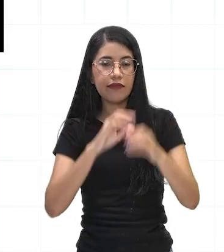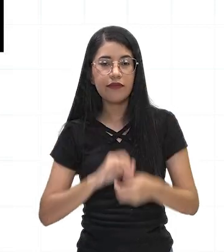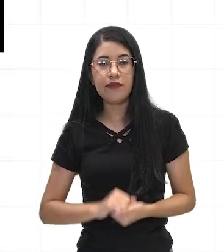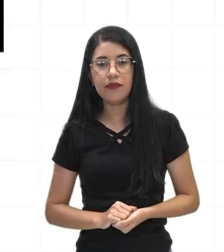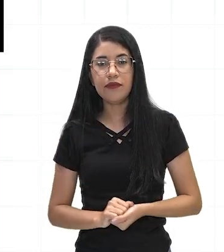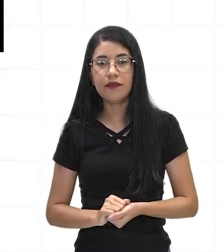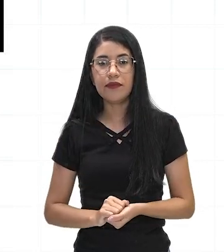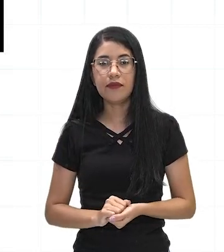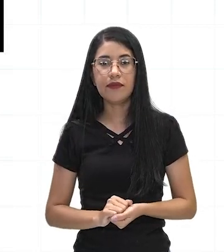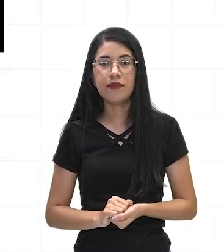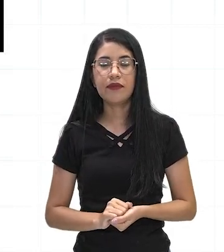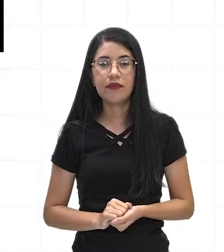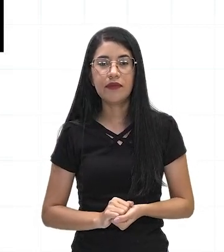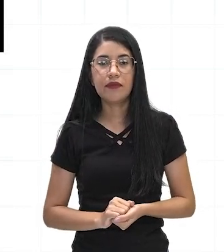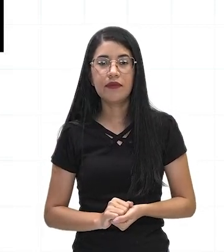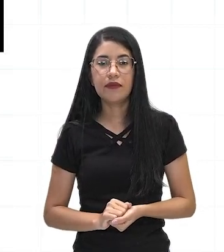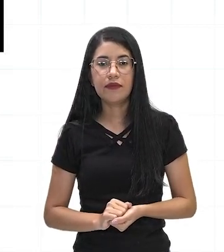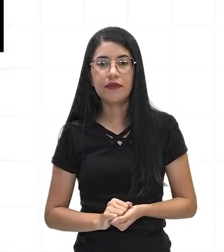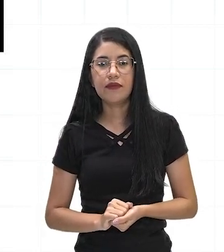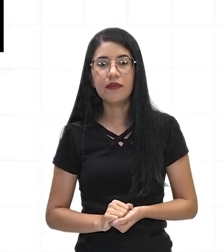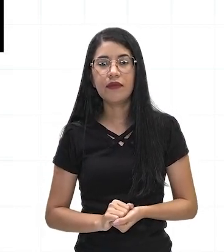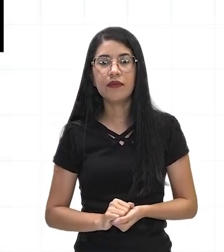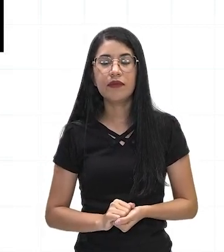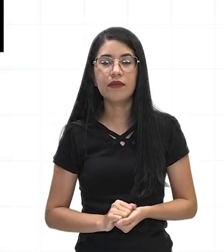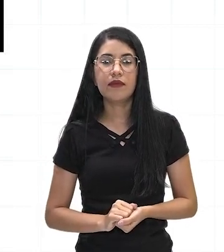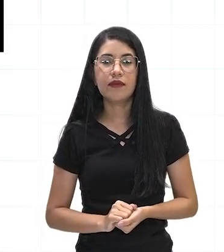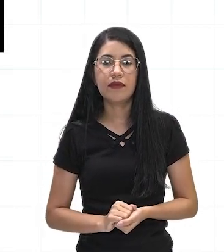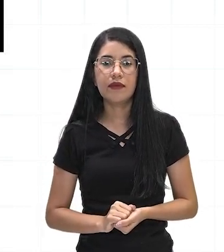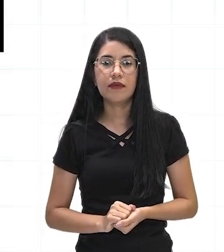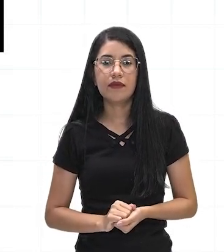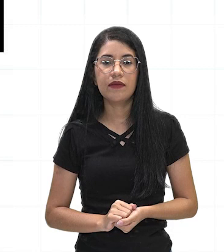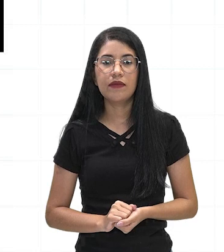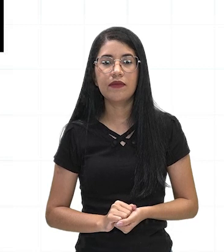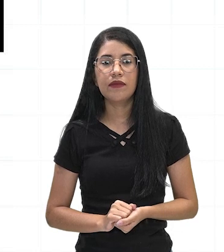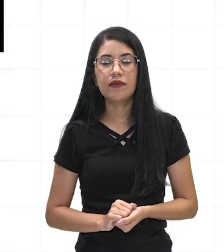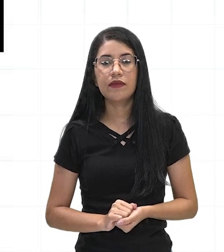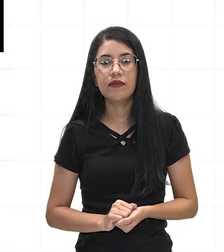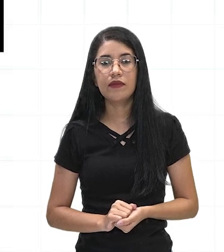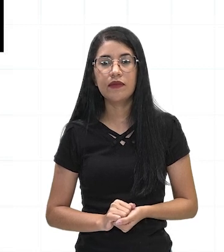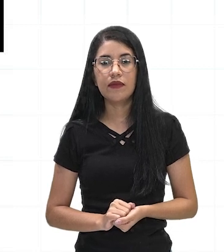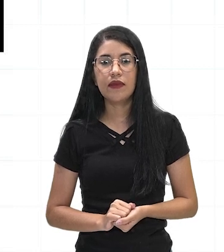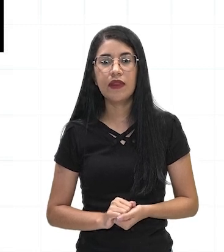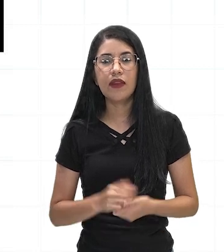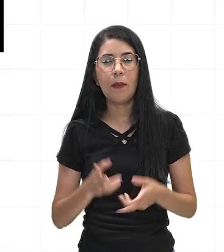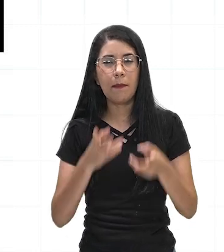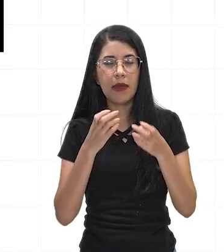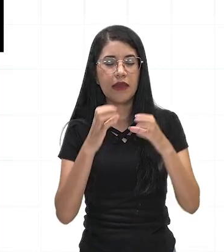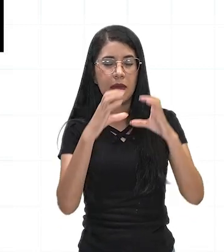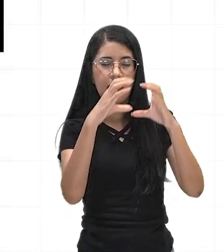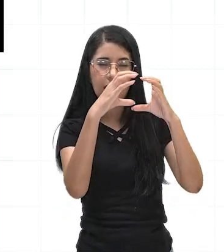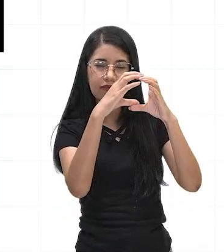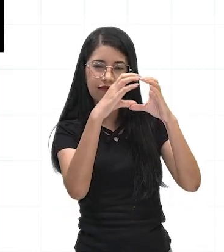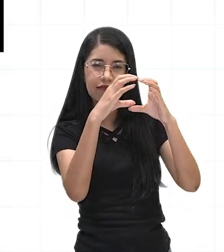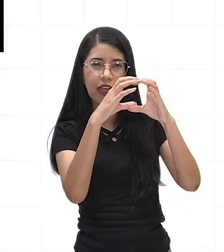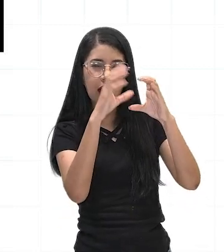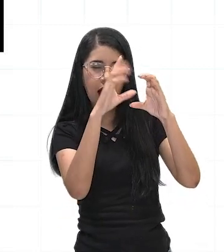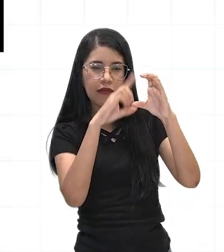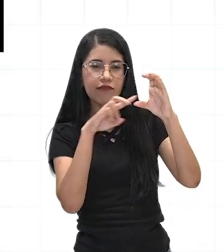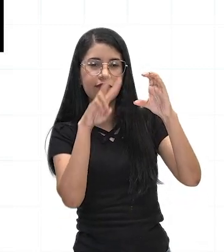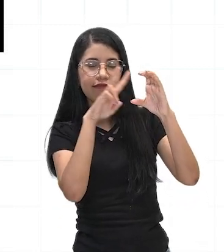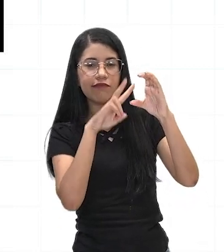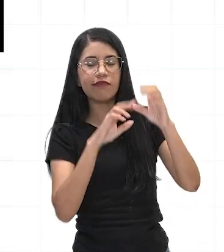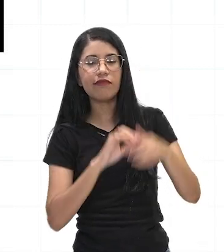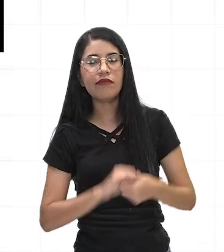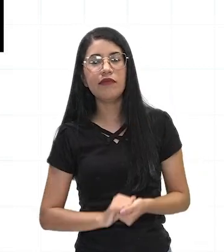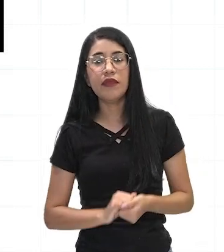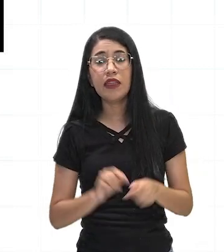nessa parte dela, está recebendo completamente ali a luz solar, né? Nessa parte todinha. Então a gente vê ela toda redondinha ali no céu. Além da